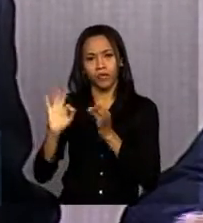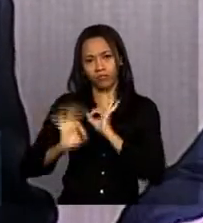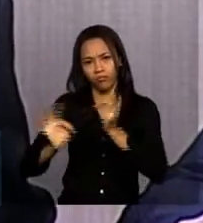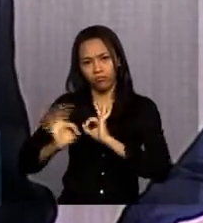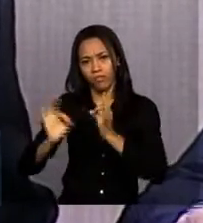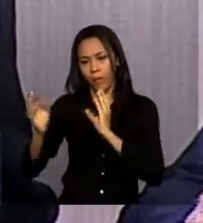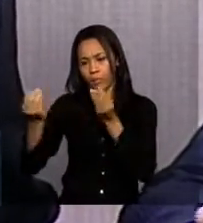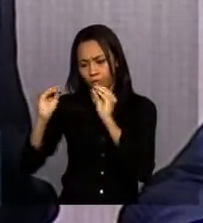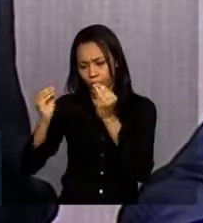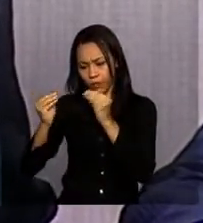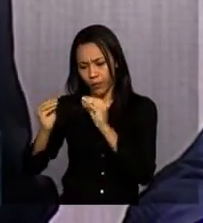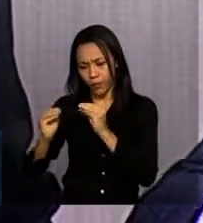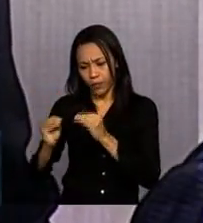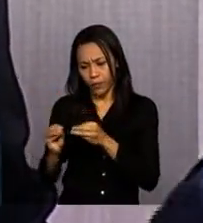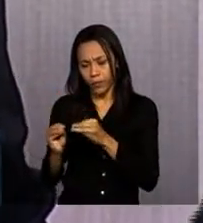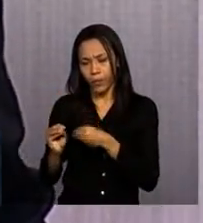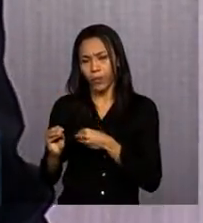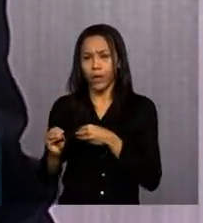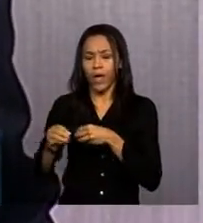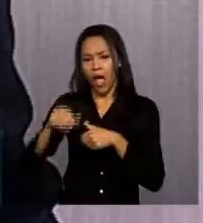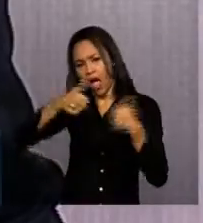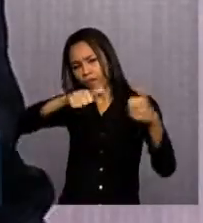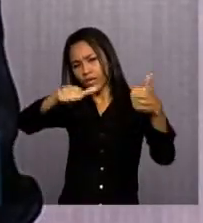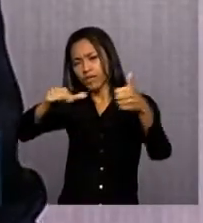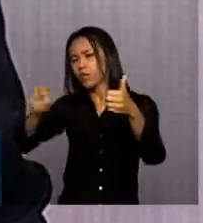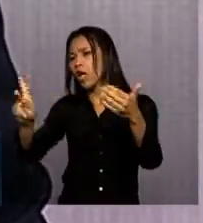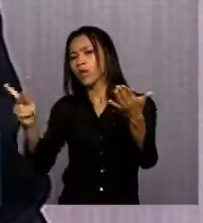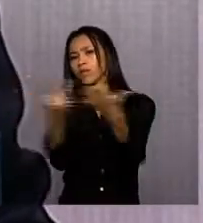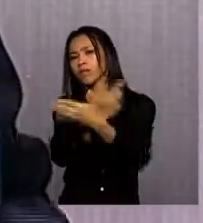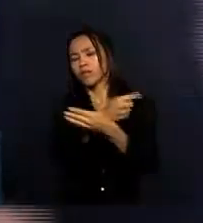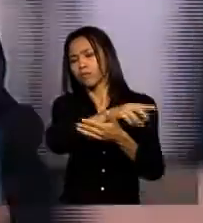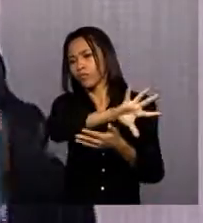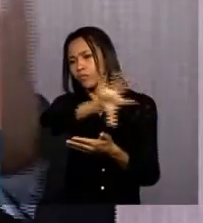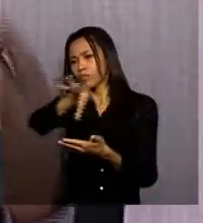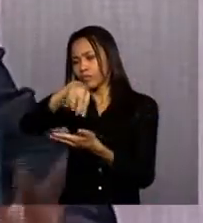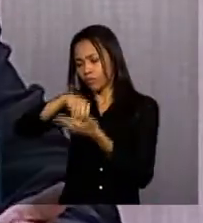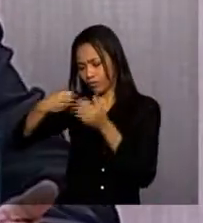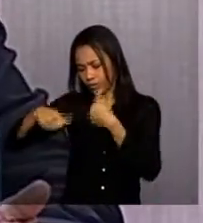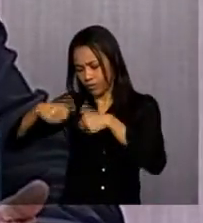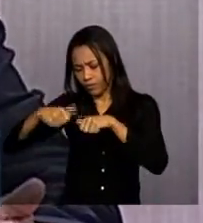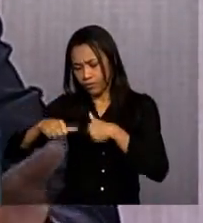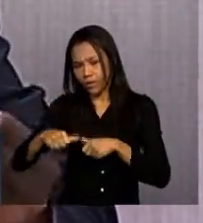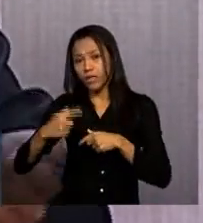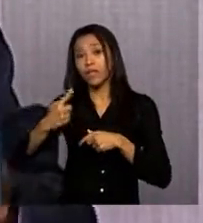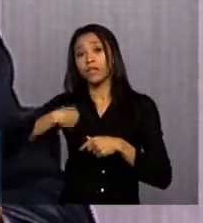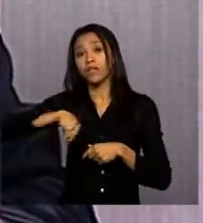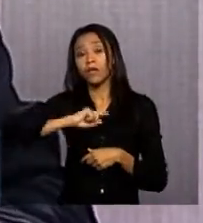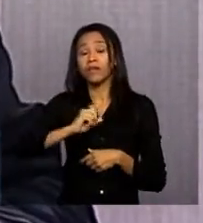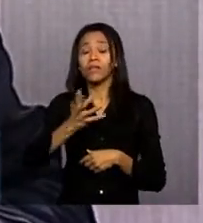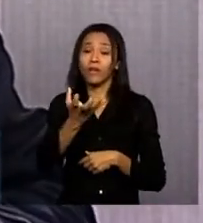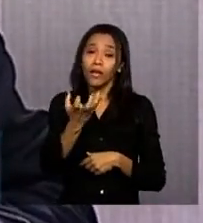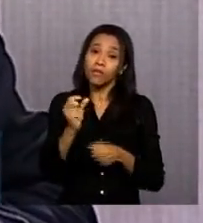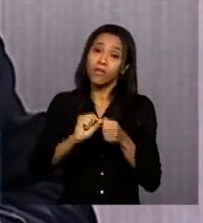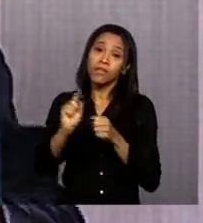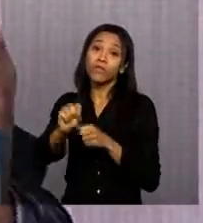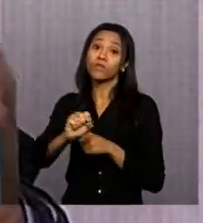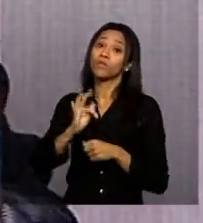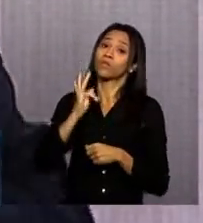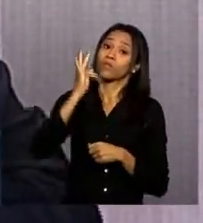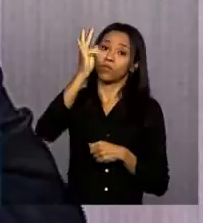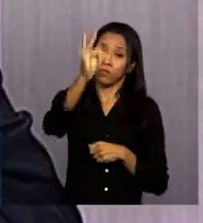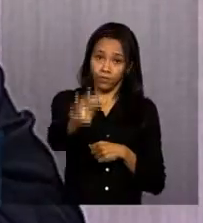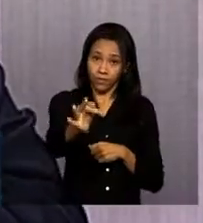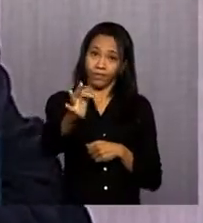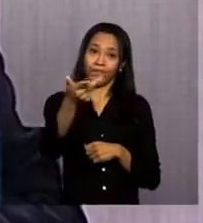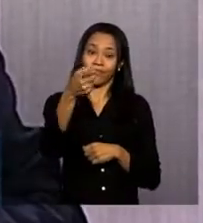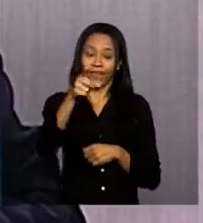sentido das avaliações que a gente tem feito sobre aquilo que foi feito até agora e aquilo que pretendemos fazer no futuro, que é construir